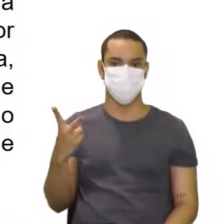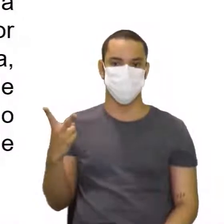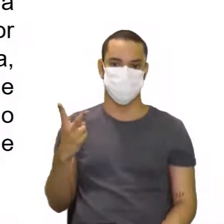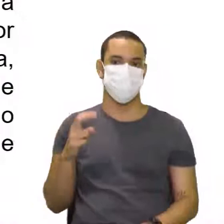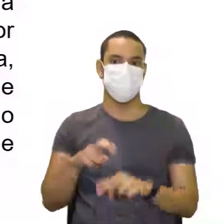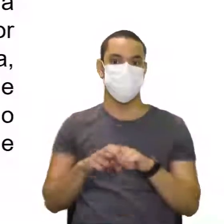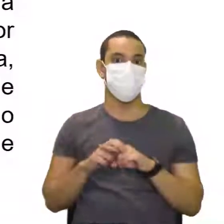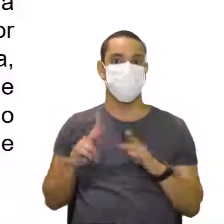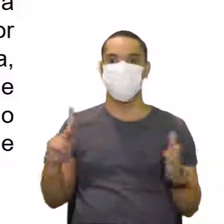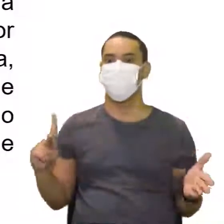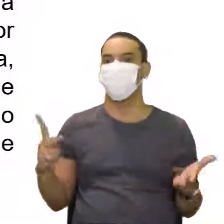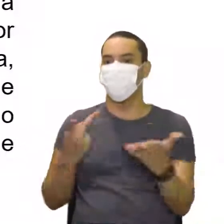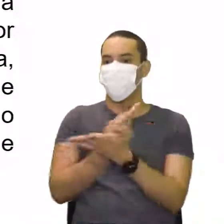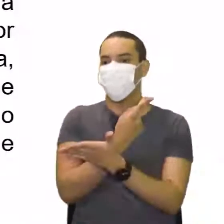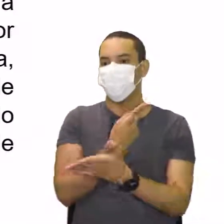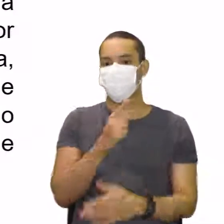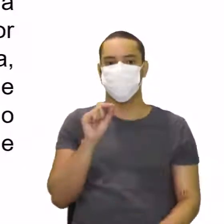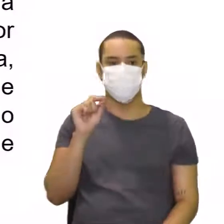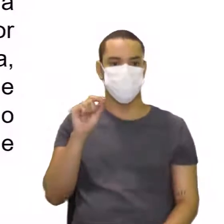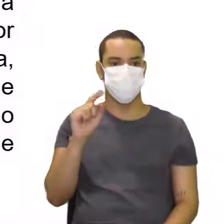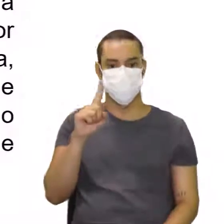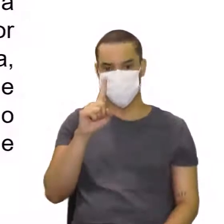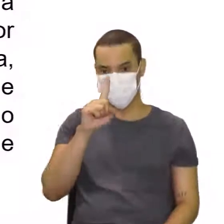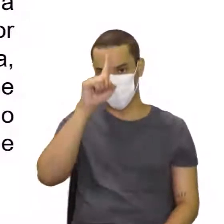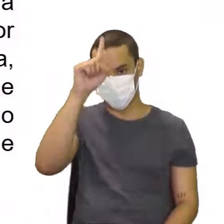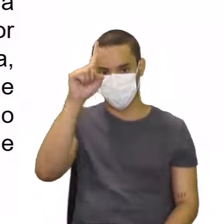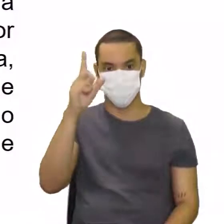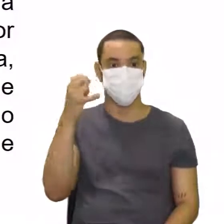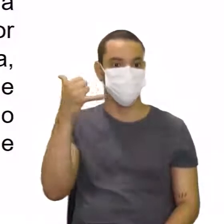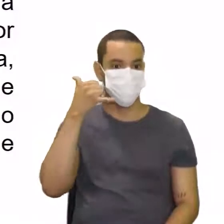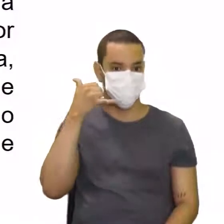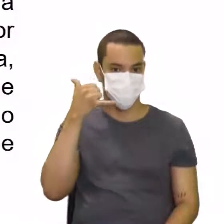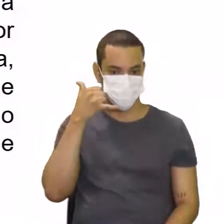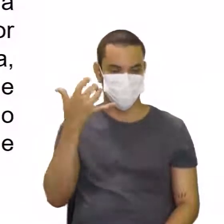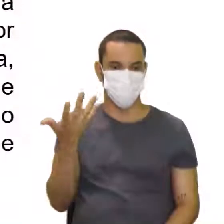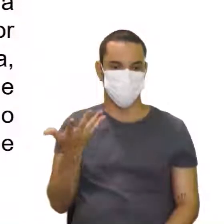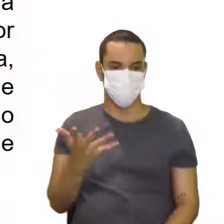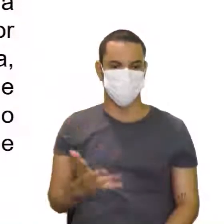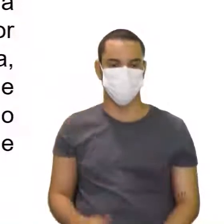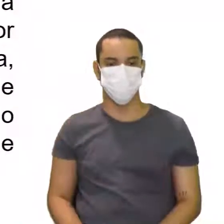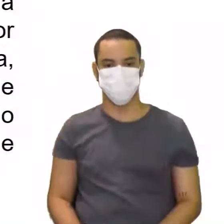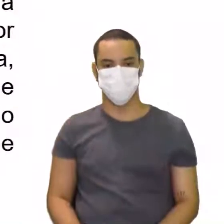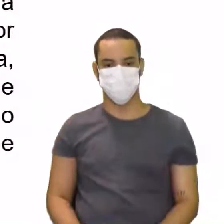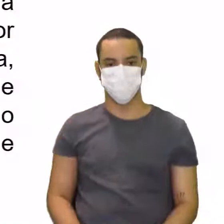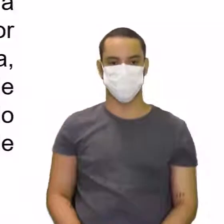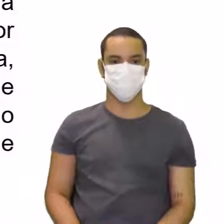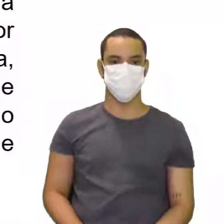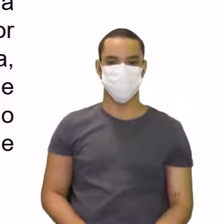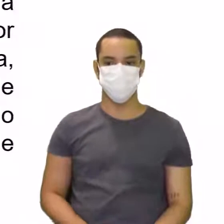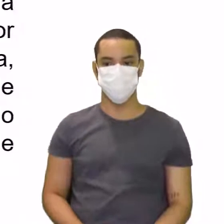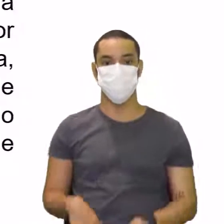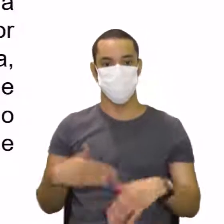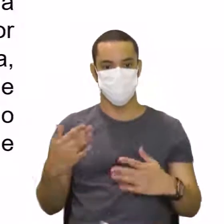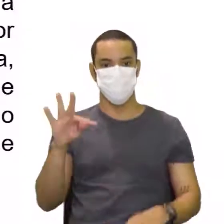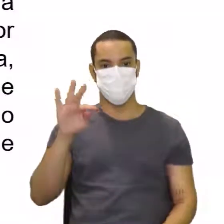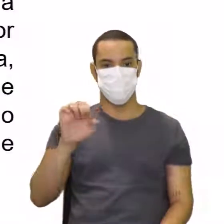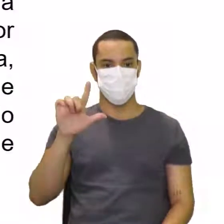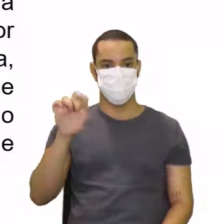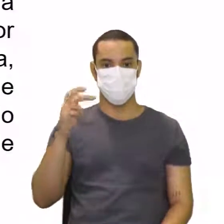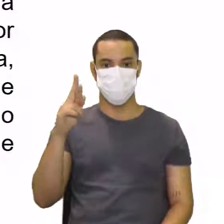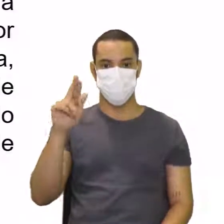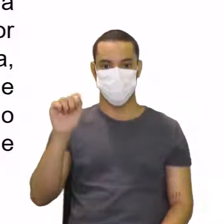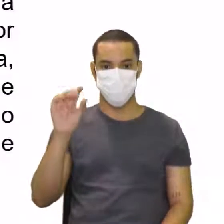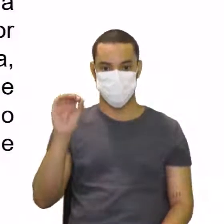e, acidentalmente, inventaram aí o telefone, né? Esbarraram aí no telefone. Bom, ao telégrafo, contudo,